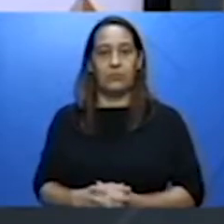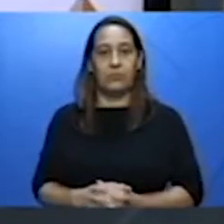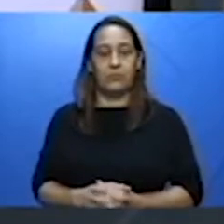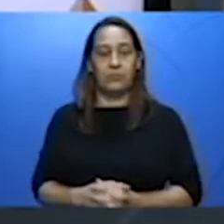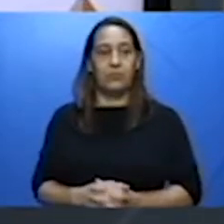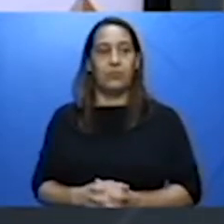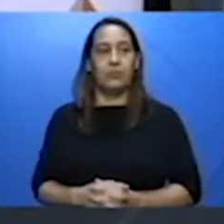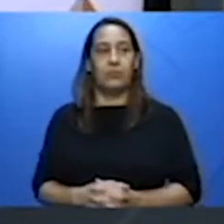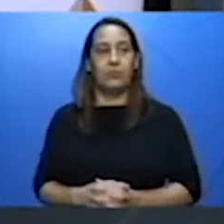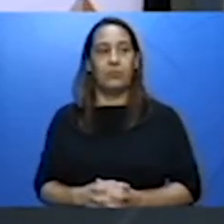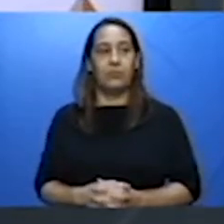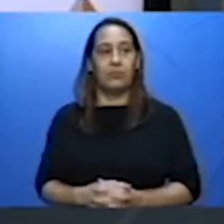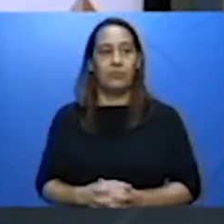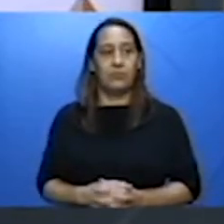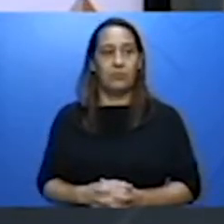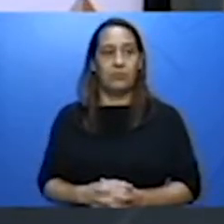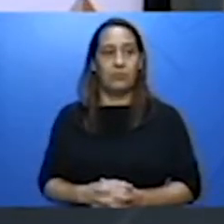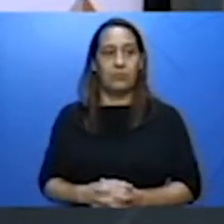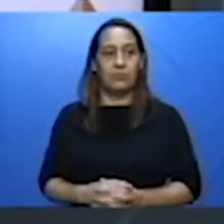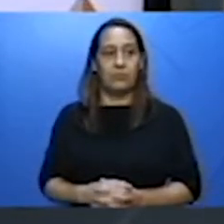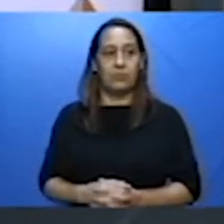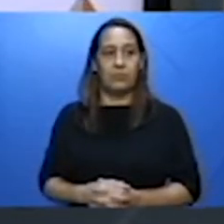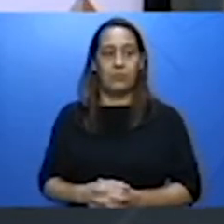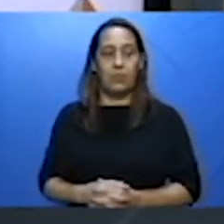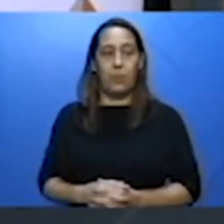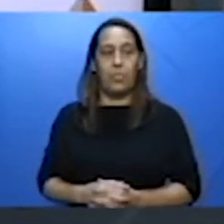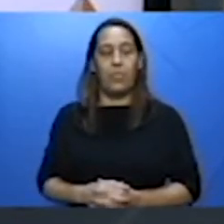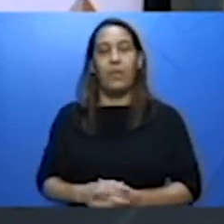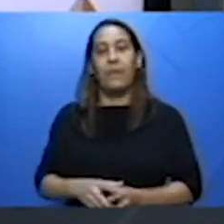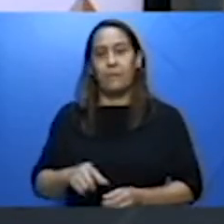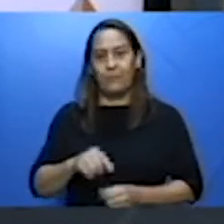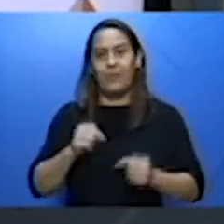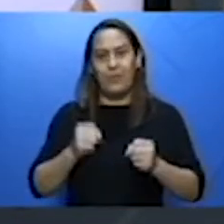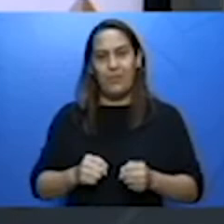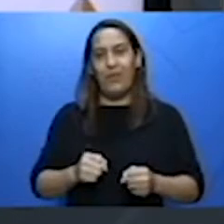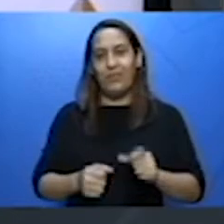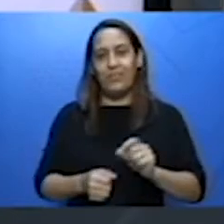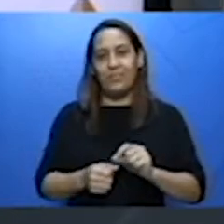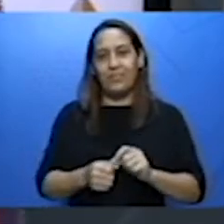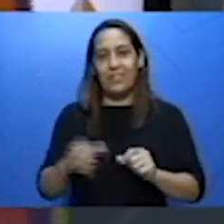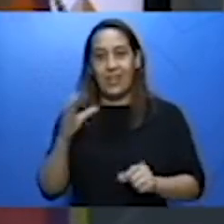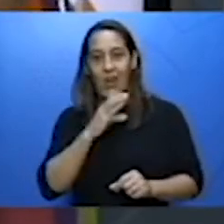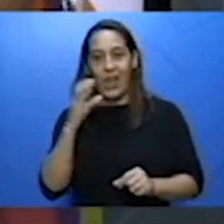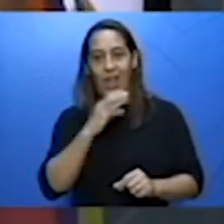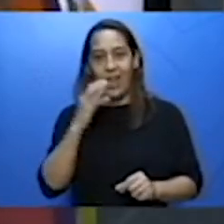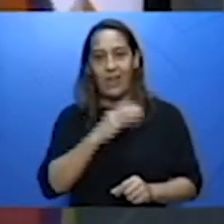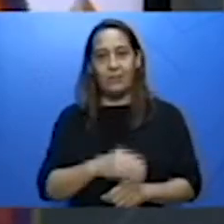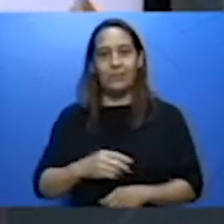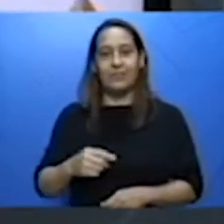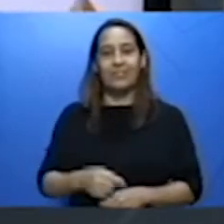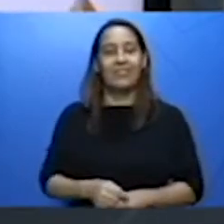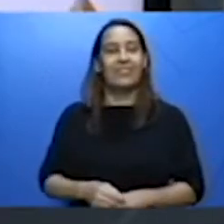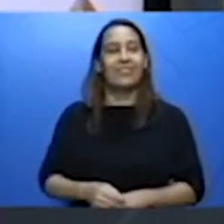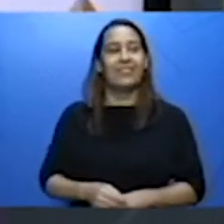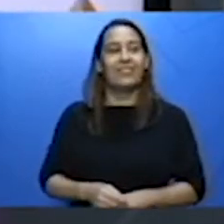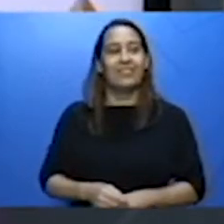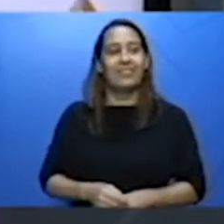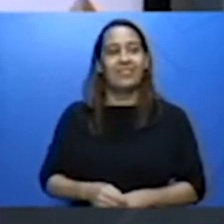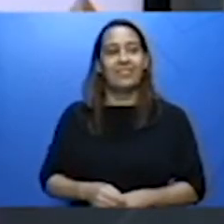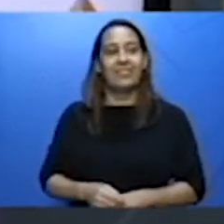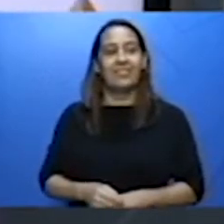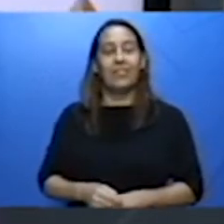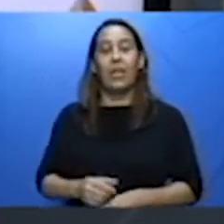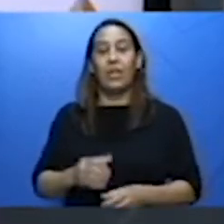Já copiaram? Pode até ir resolvendo na frente da professora, quem tá esperto, quem tá prestando atenção. Soma as